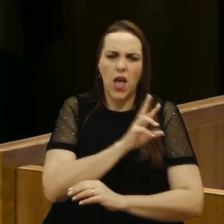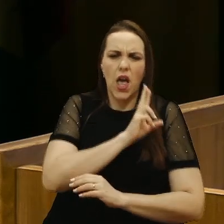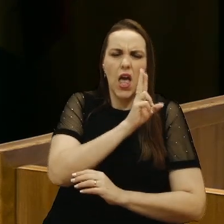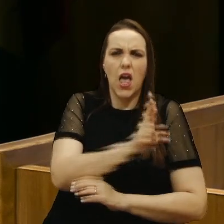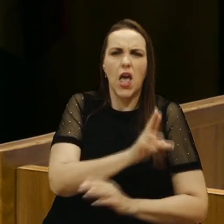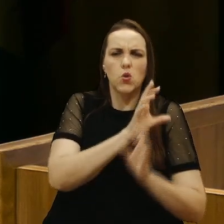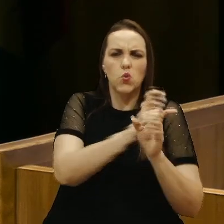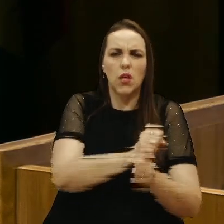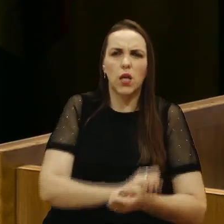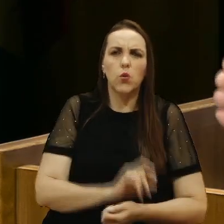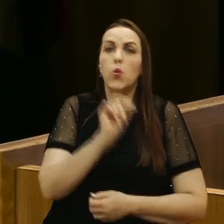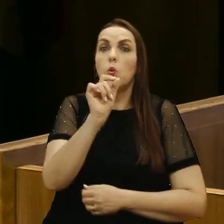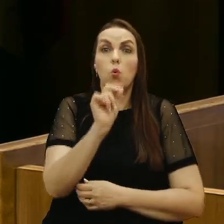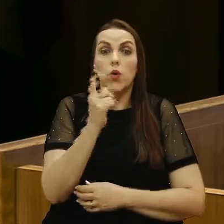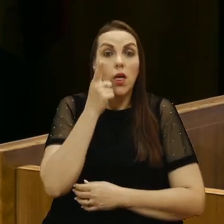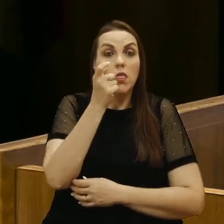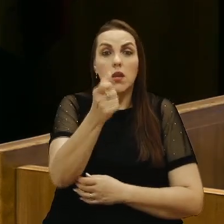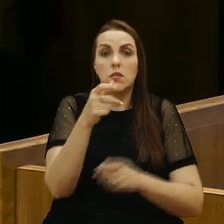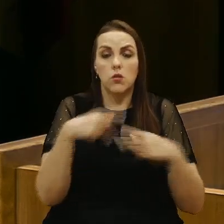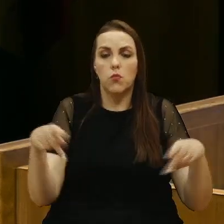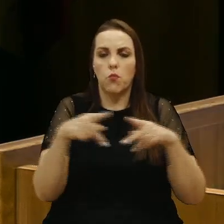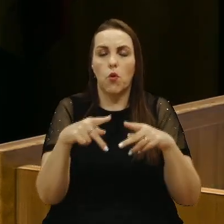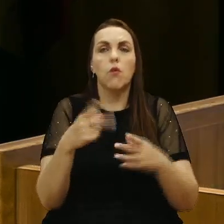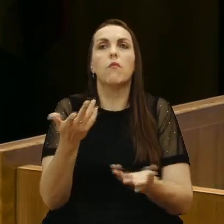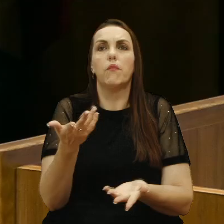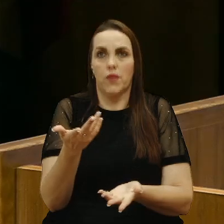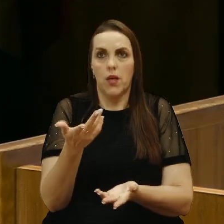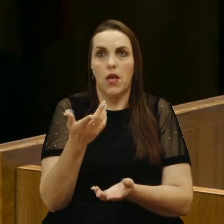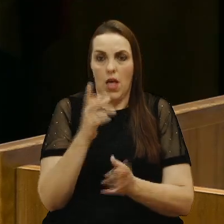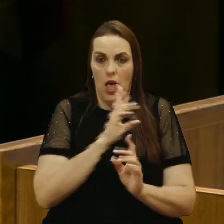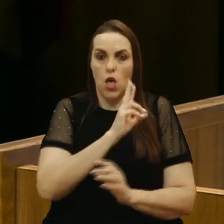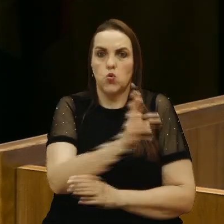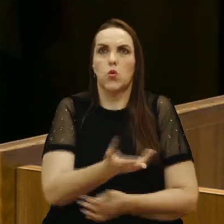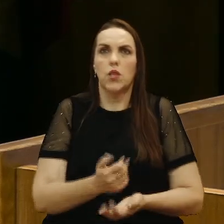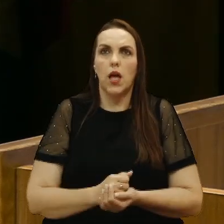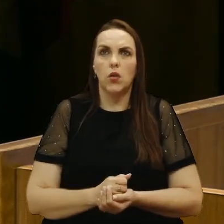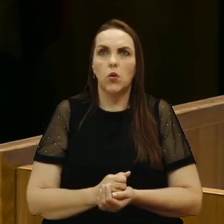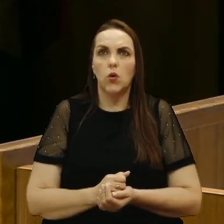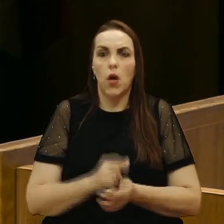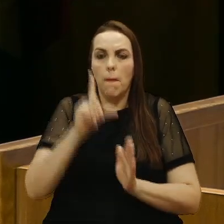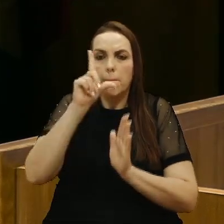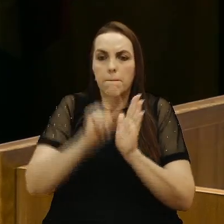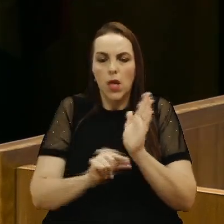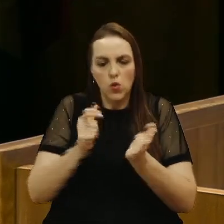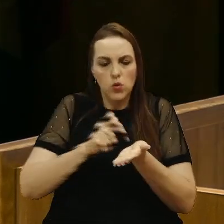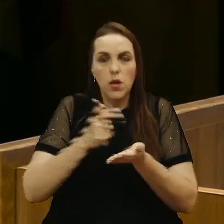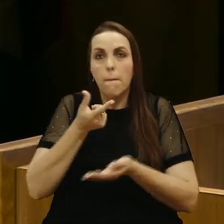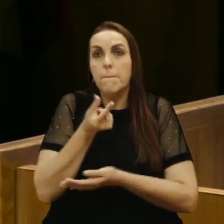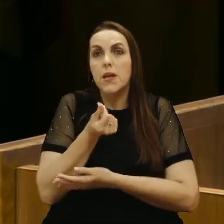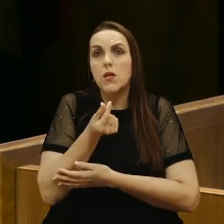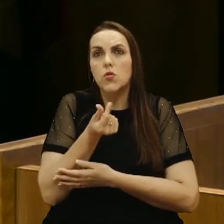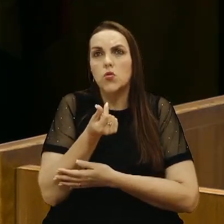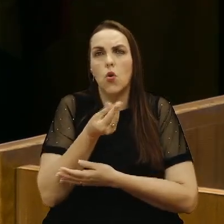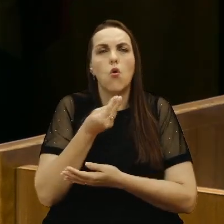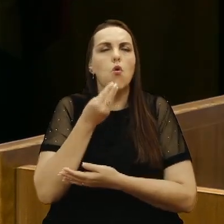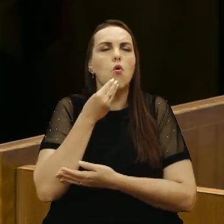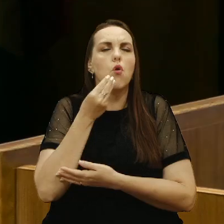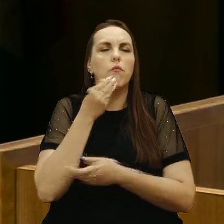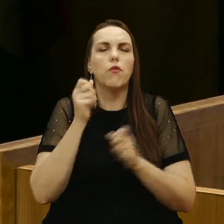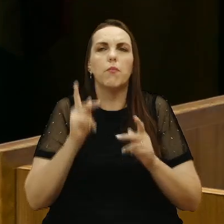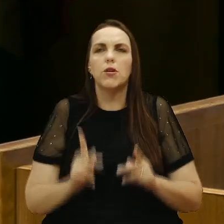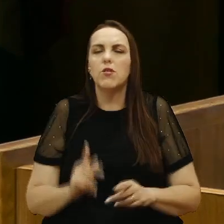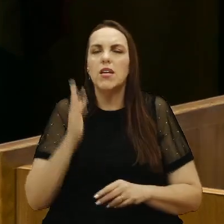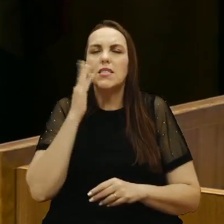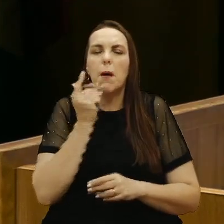para o povo? O resultado. A ditadura do menor preço. Todo mundo sabe que o que é mais barato